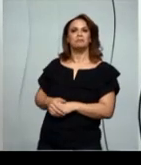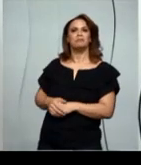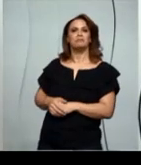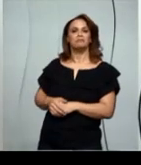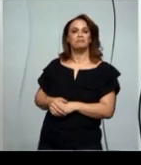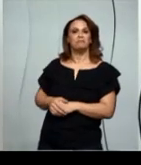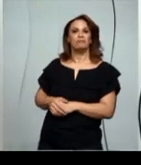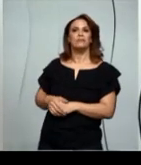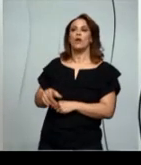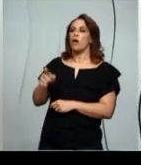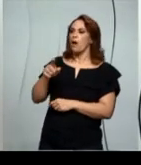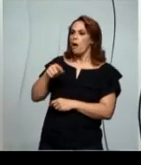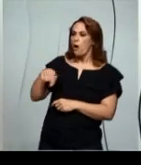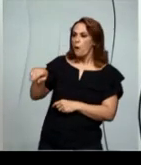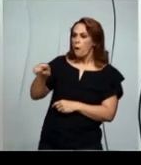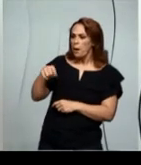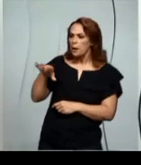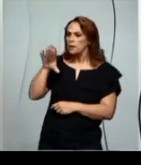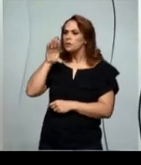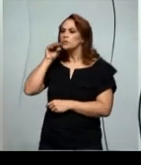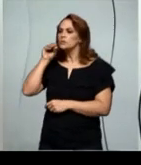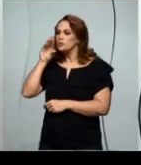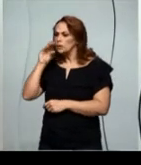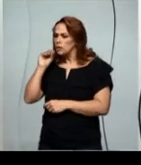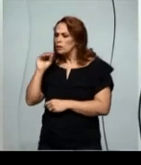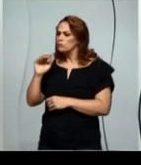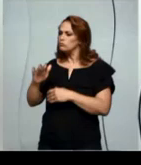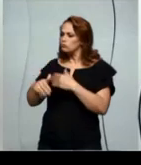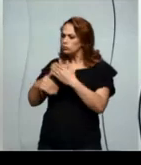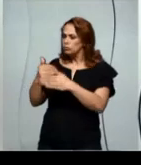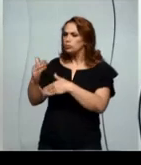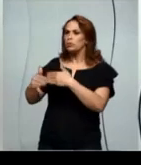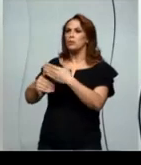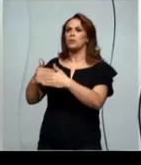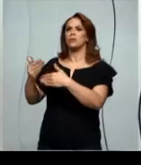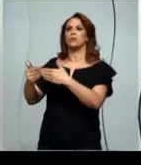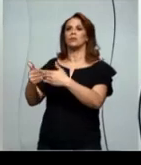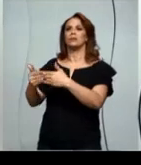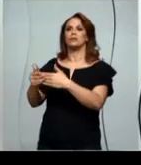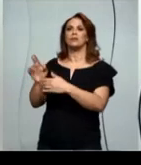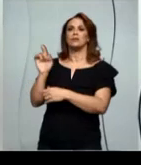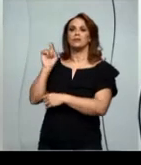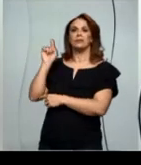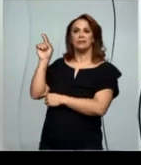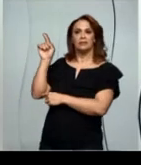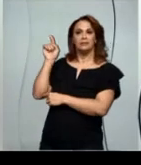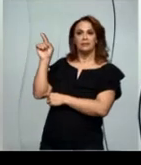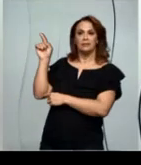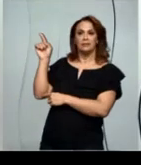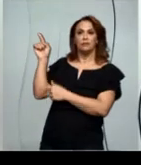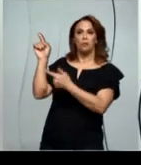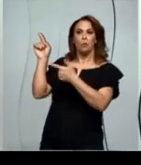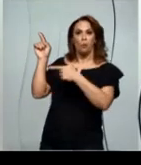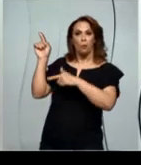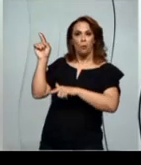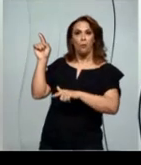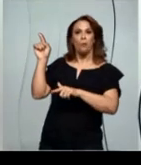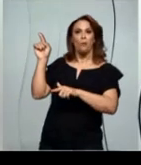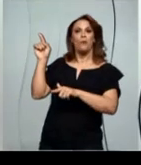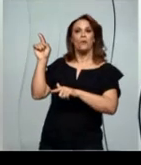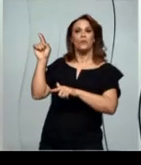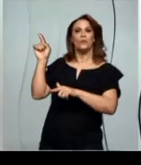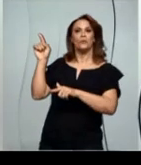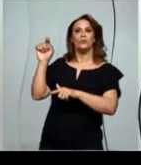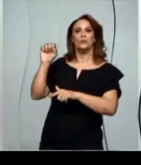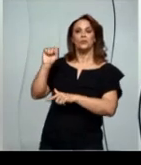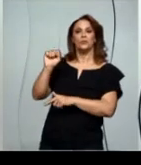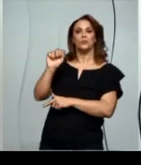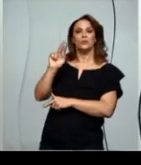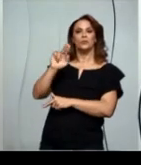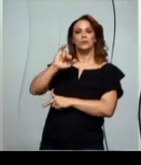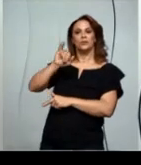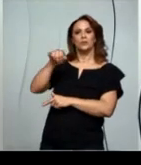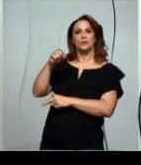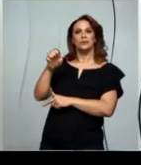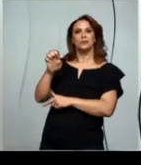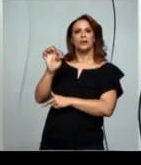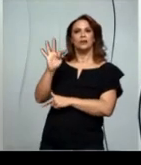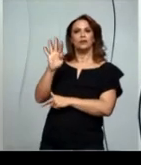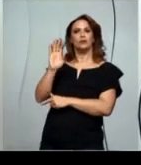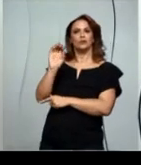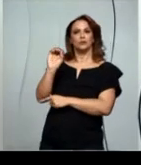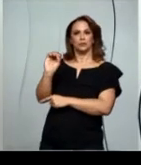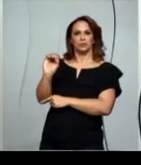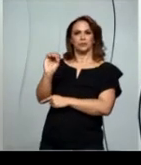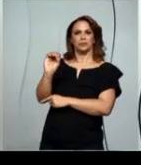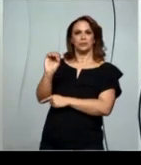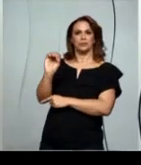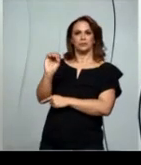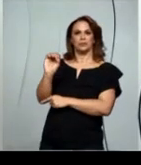crescido. Eles continuam falando, tenho novamente outro sujeito, they believed, o verbo.